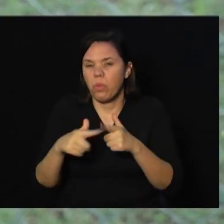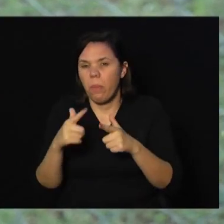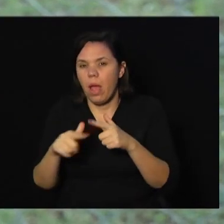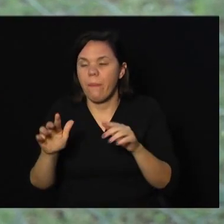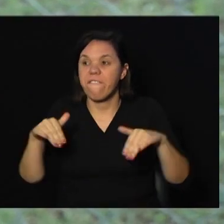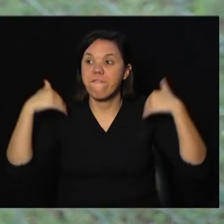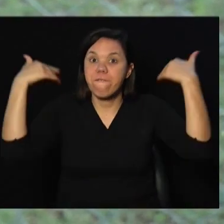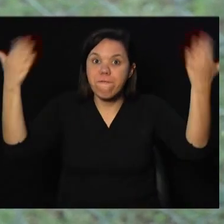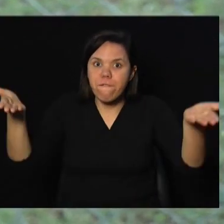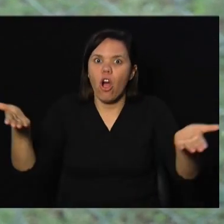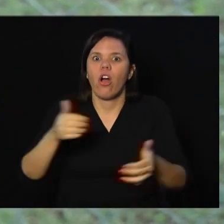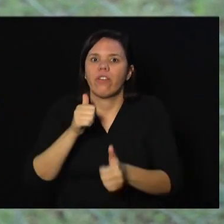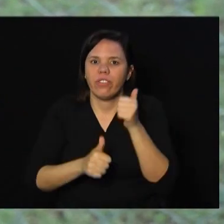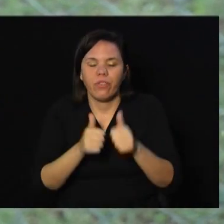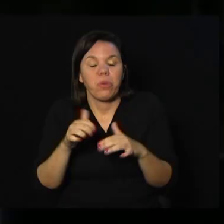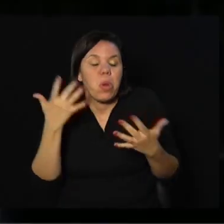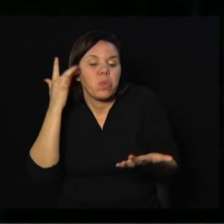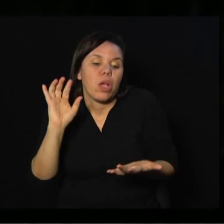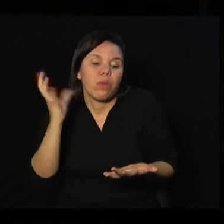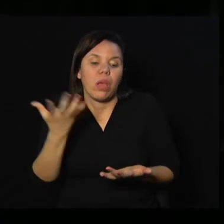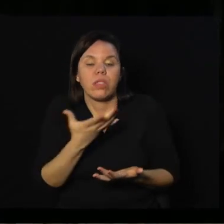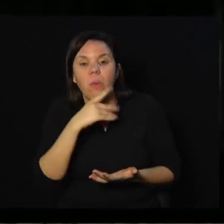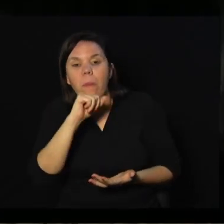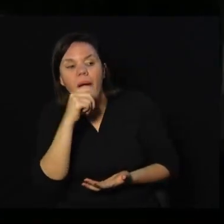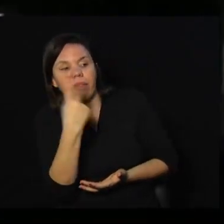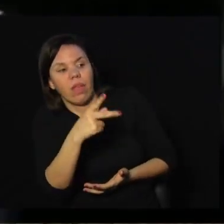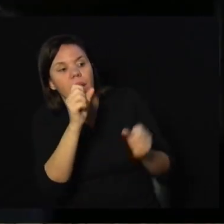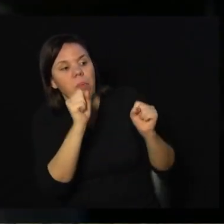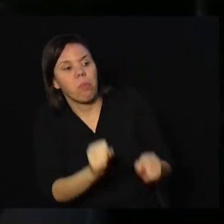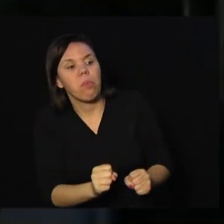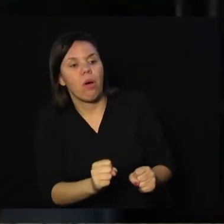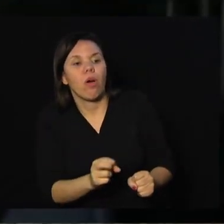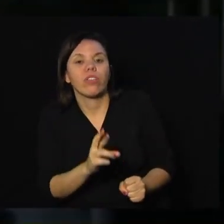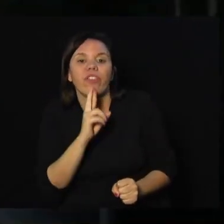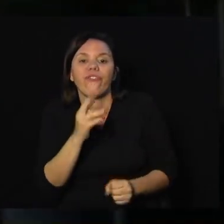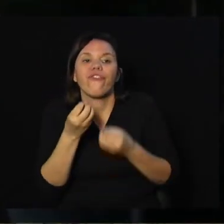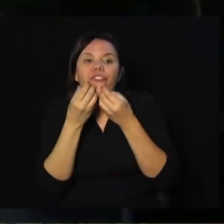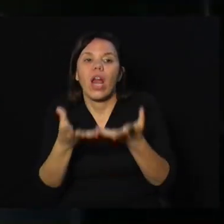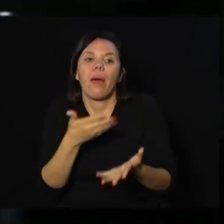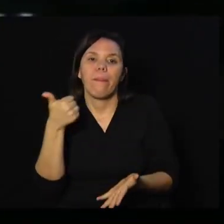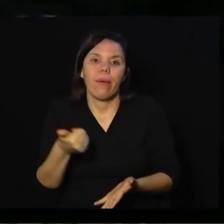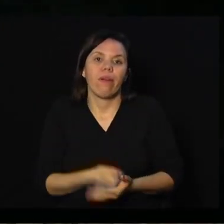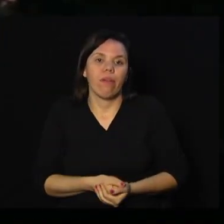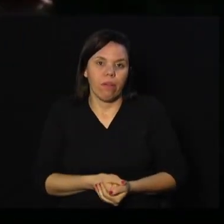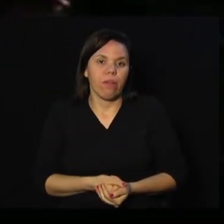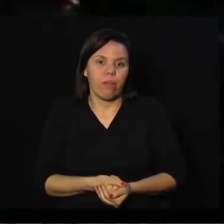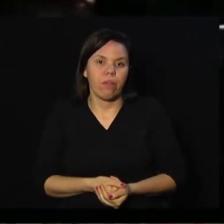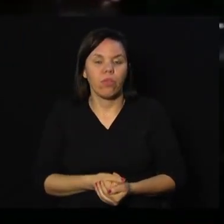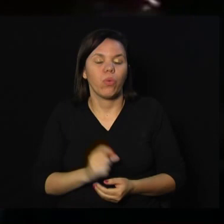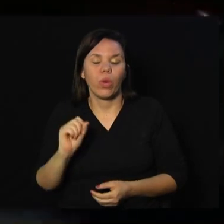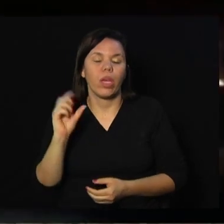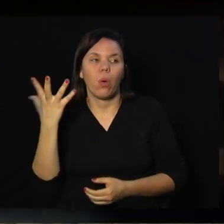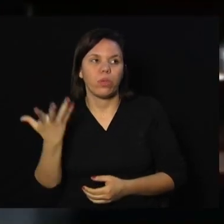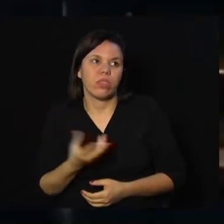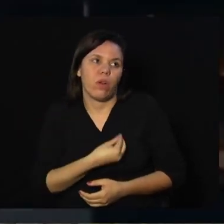sei até que ponto, né? Eu acho que o pai dele que poderia falar melhor, né?